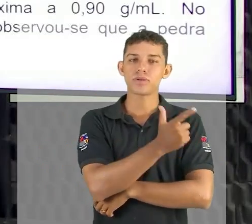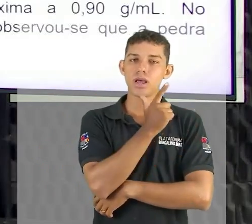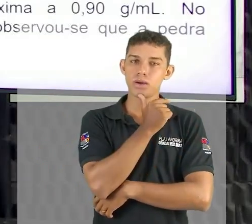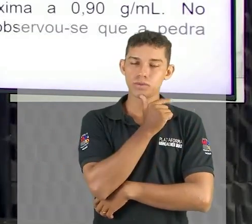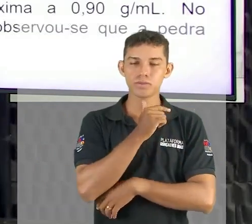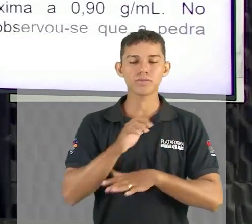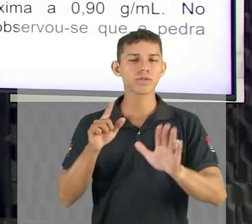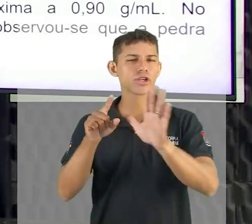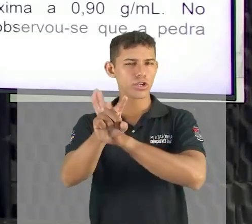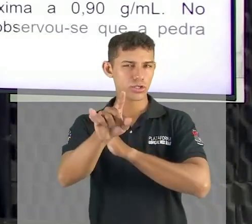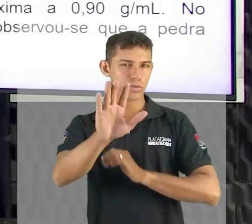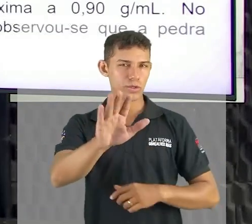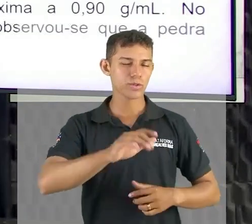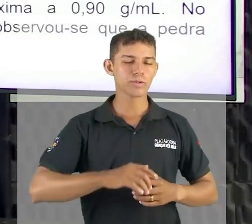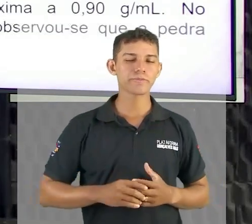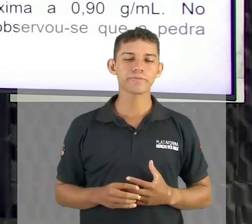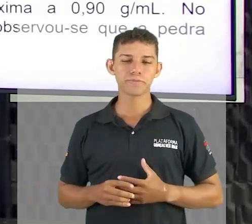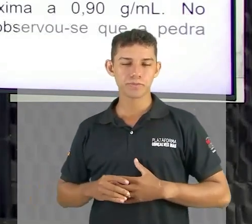Deixa eu fazer uma pergunta.